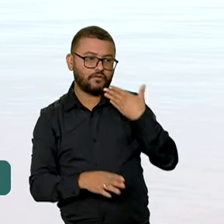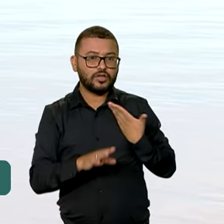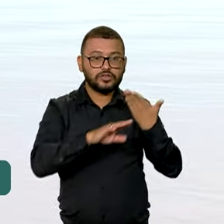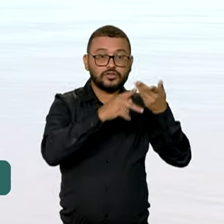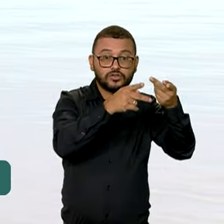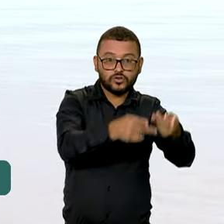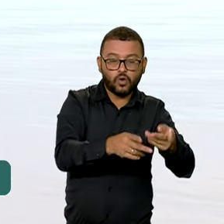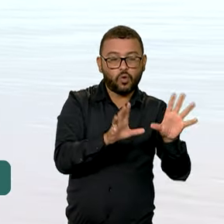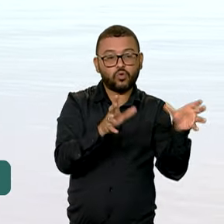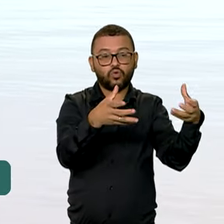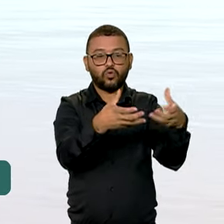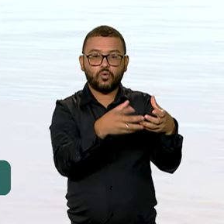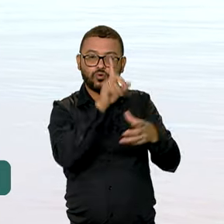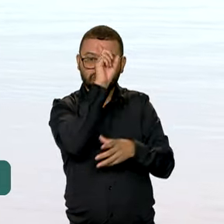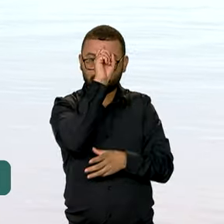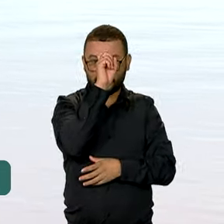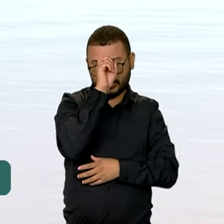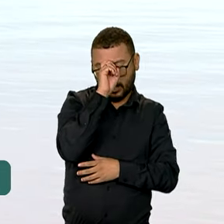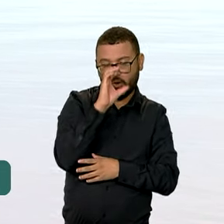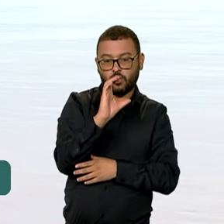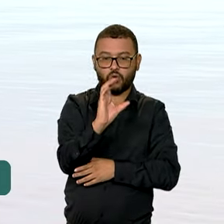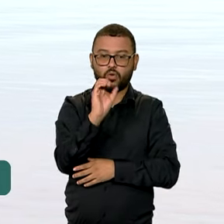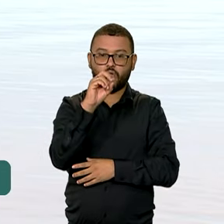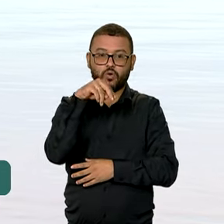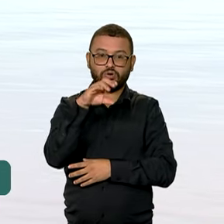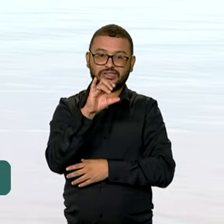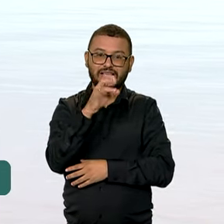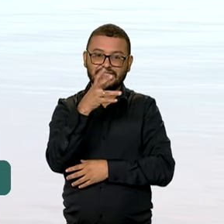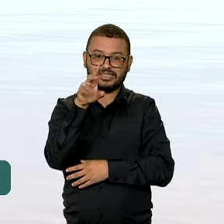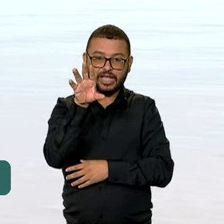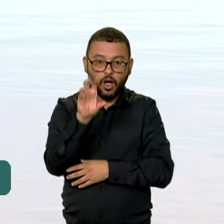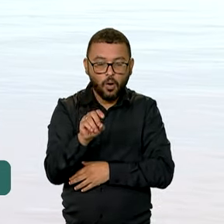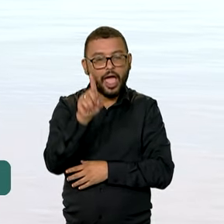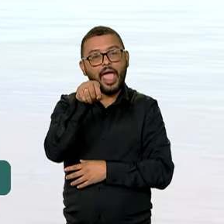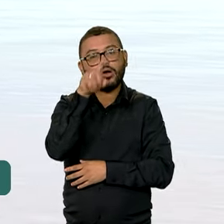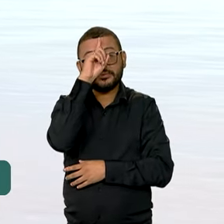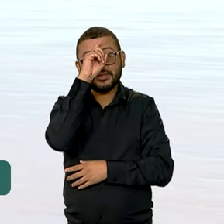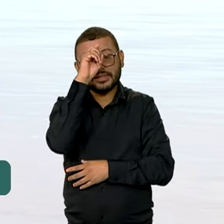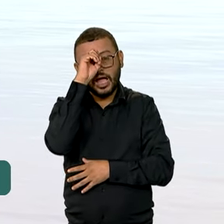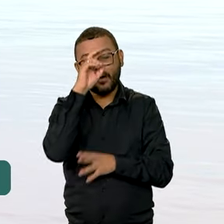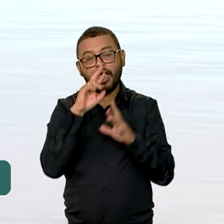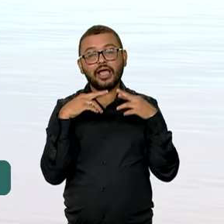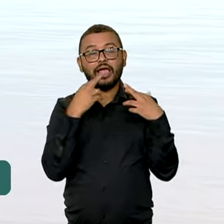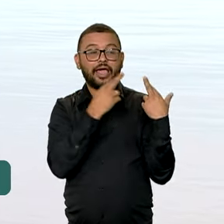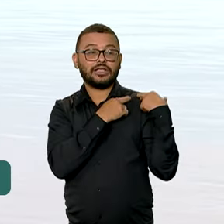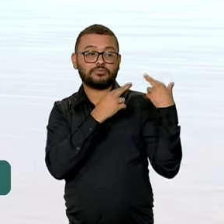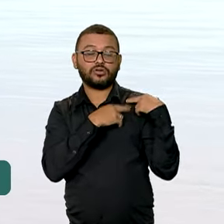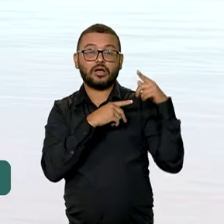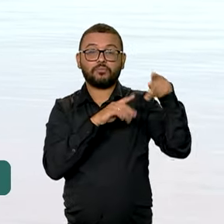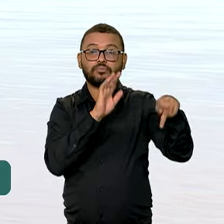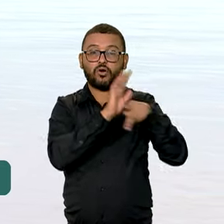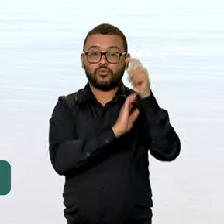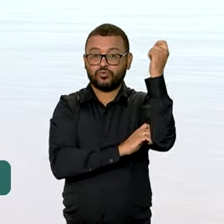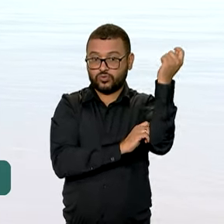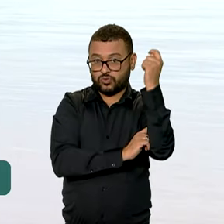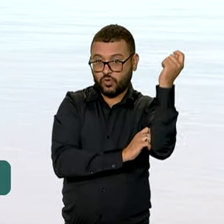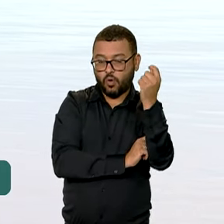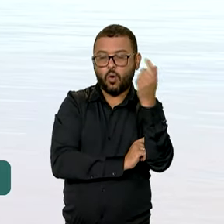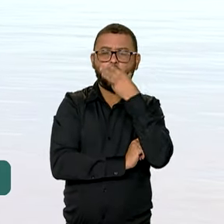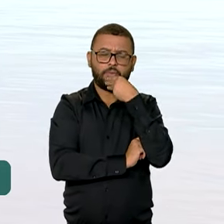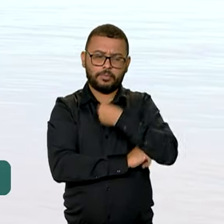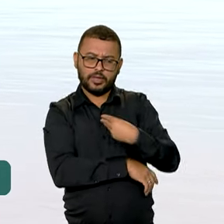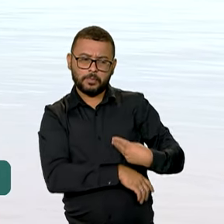do Grupo Hospitalar Conceição, principal grupo de hospitais federais do sul do Brasil. O